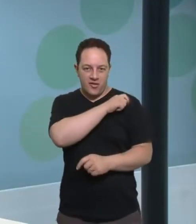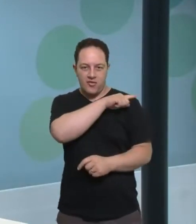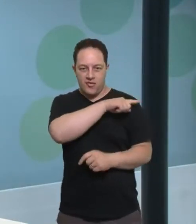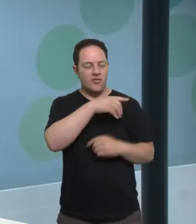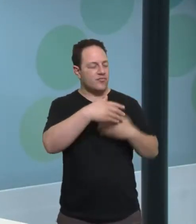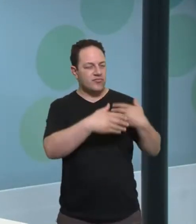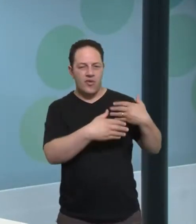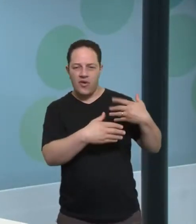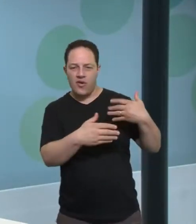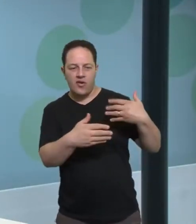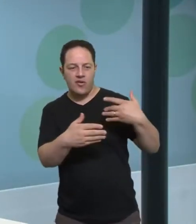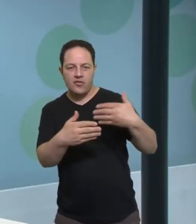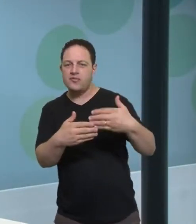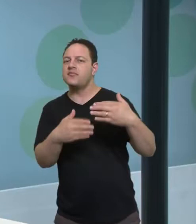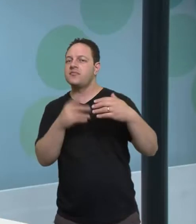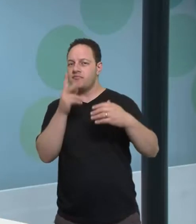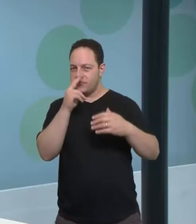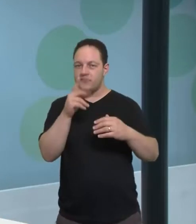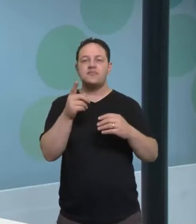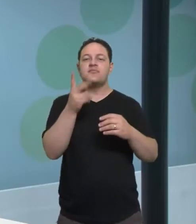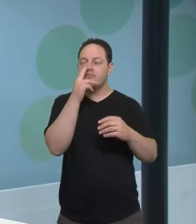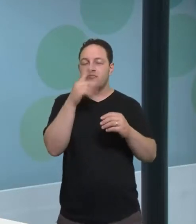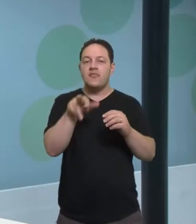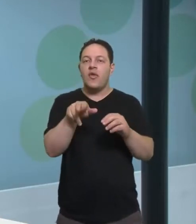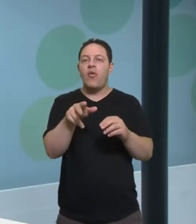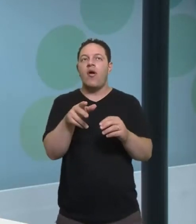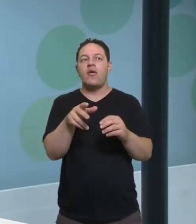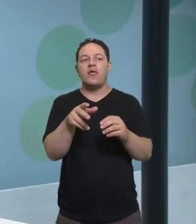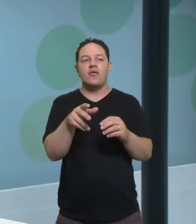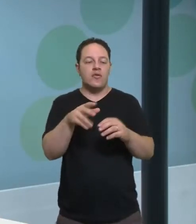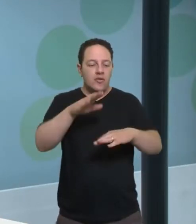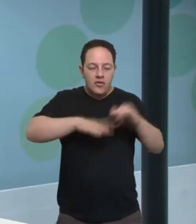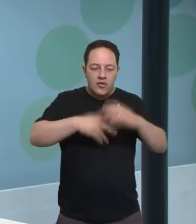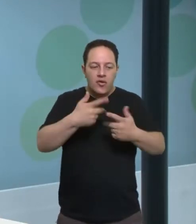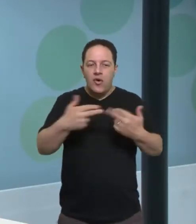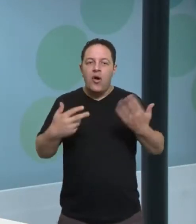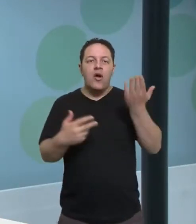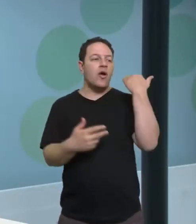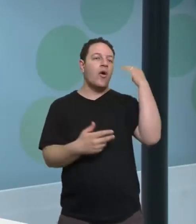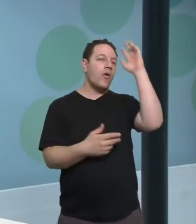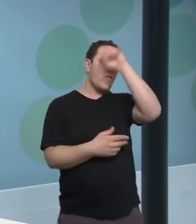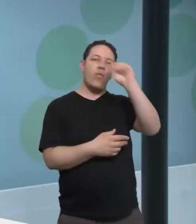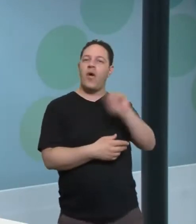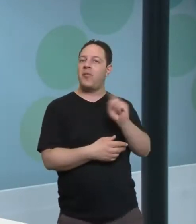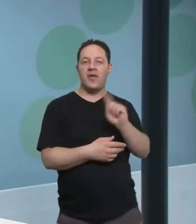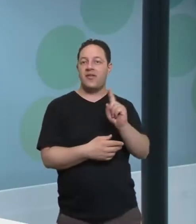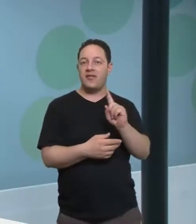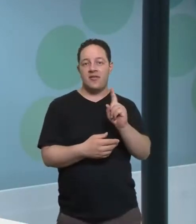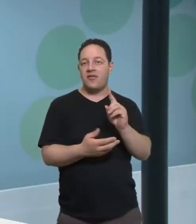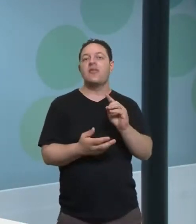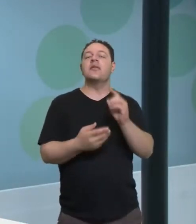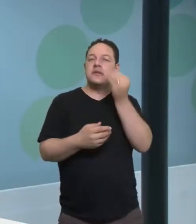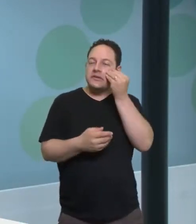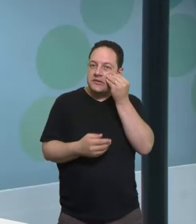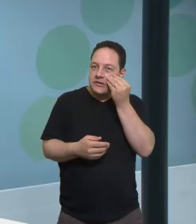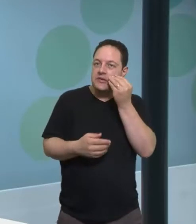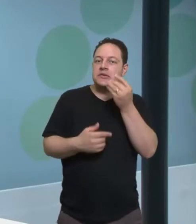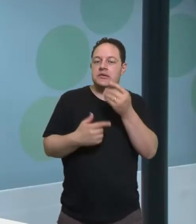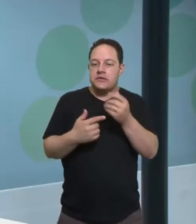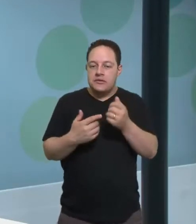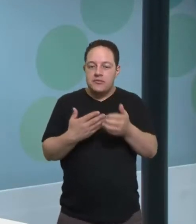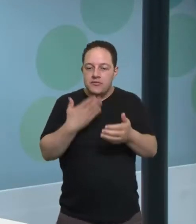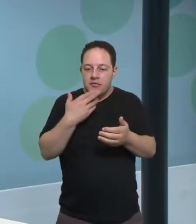seu percurso ele estava fazendo recuperação de habilidades que não foram plenamente desenvolvidas se a gente Eu por exemplo